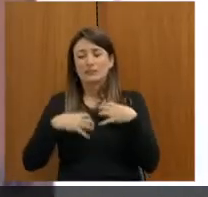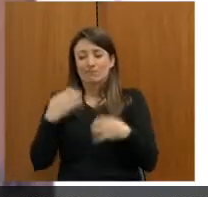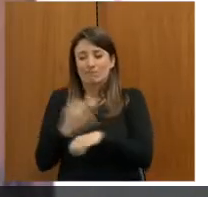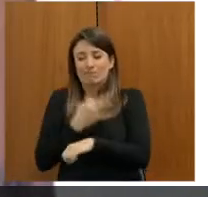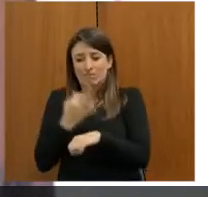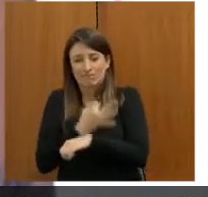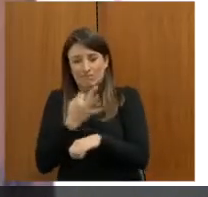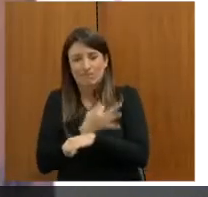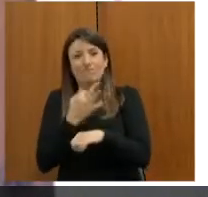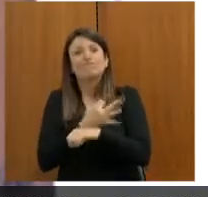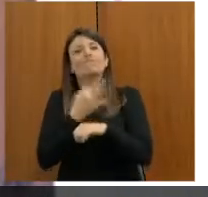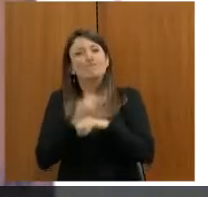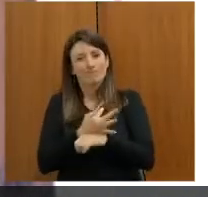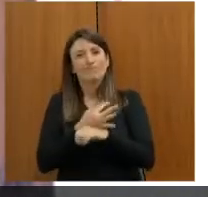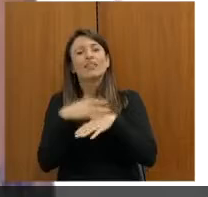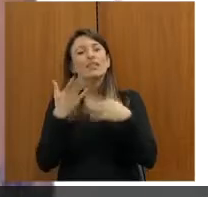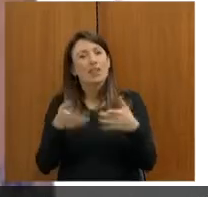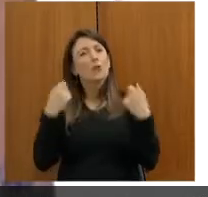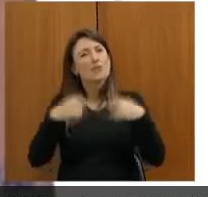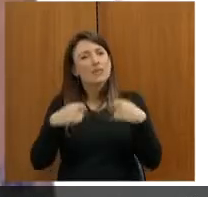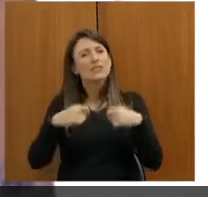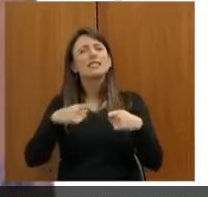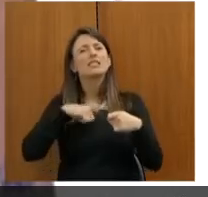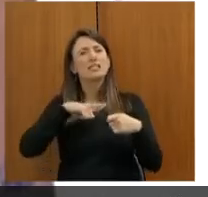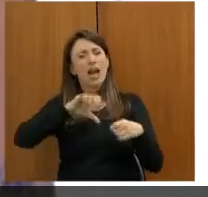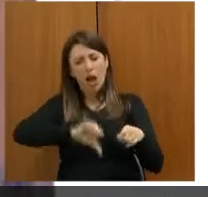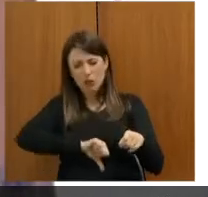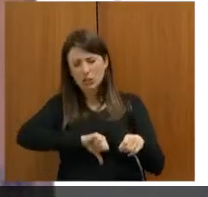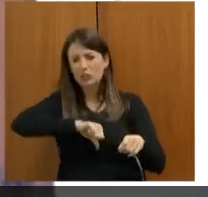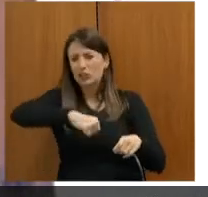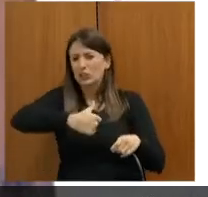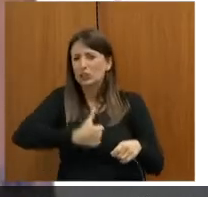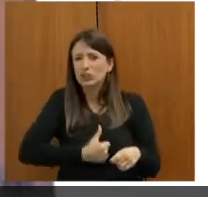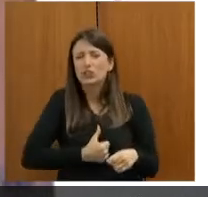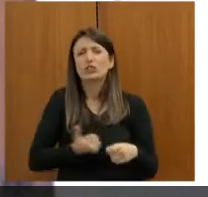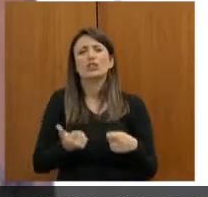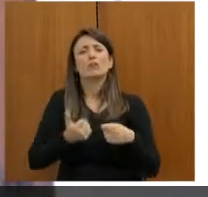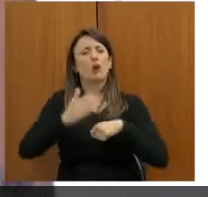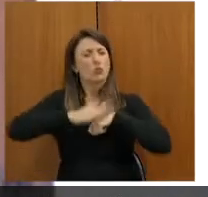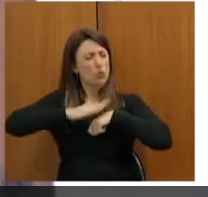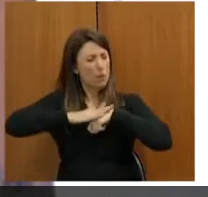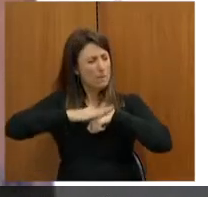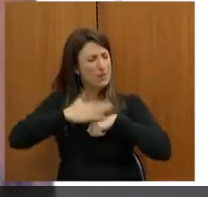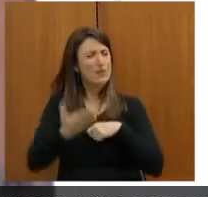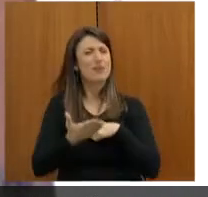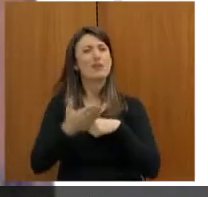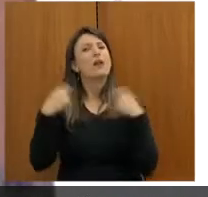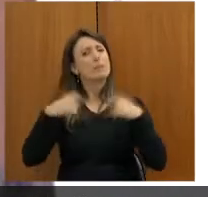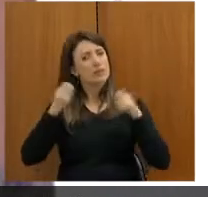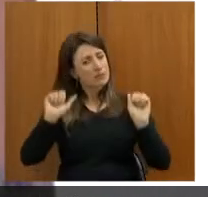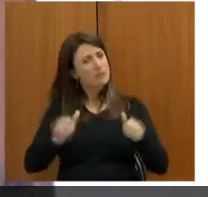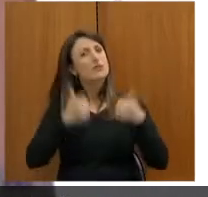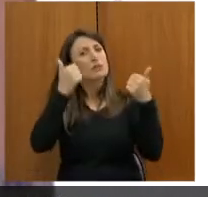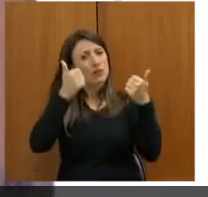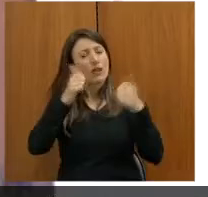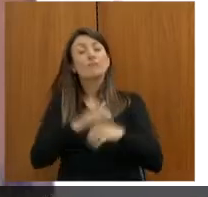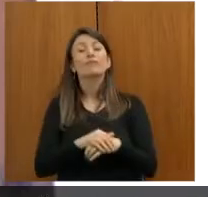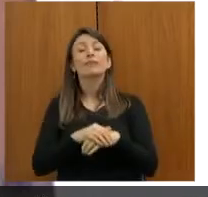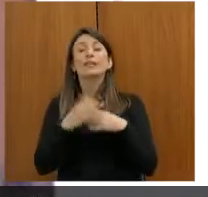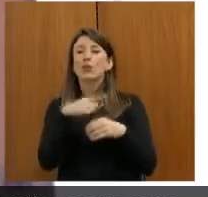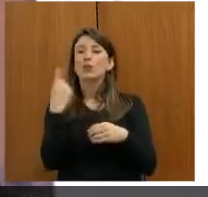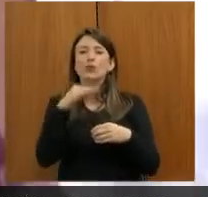dessa mulher já fragilizado pela precisa se restabelecer então que a gente percebe é isso é também um